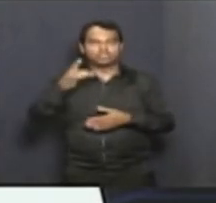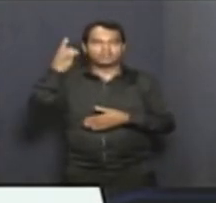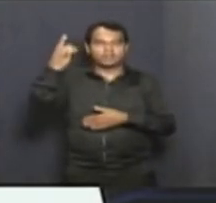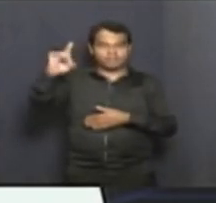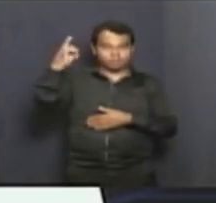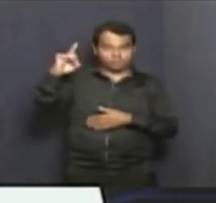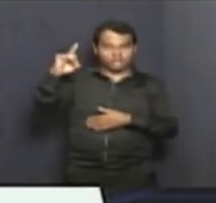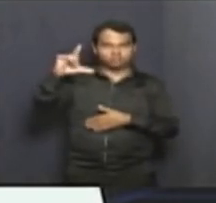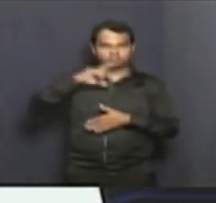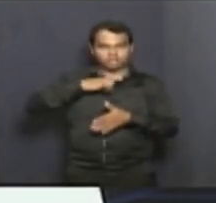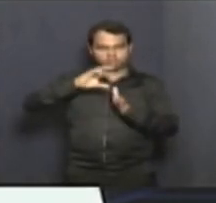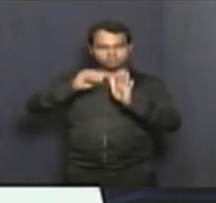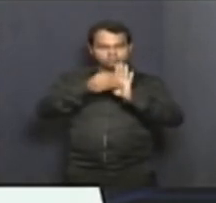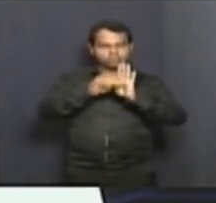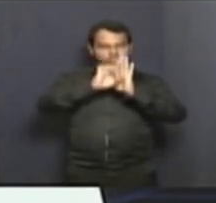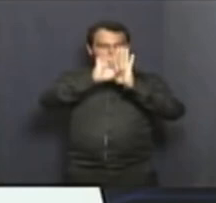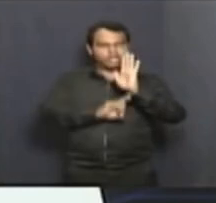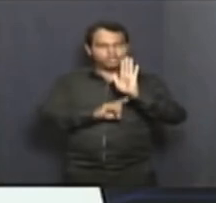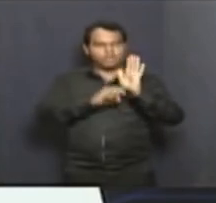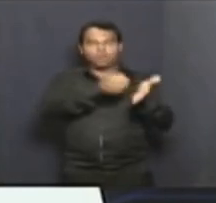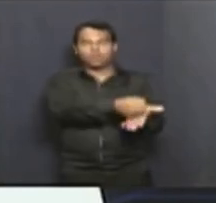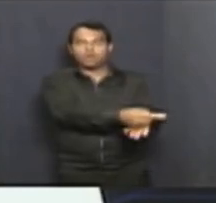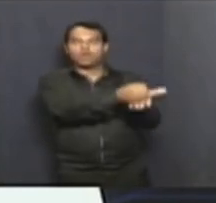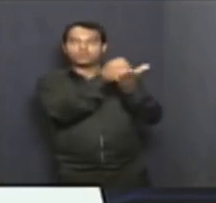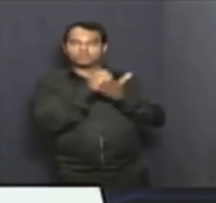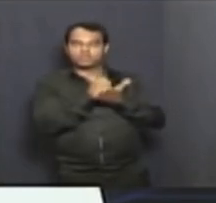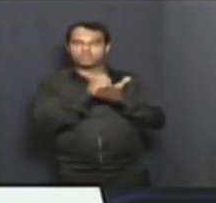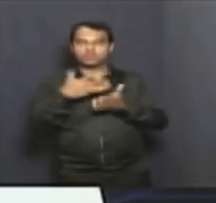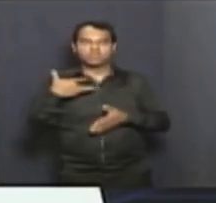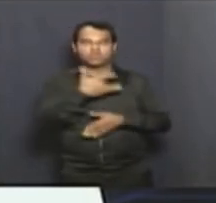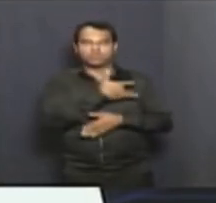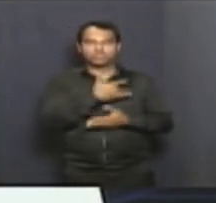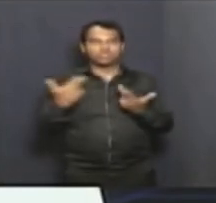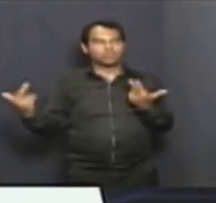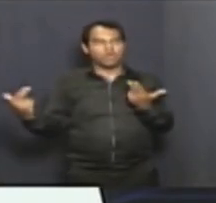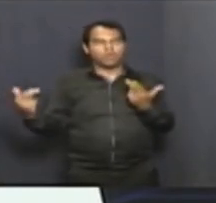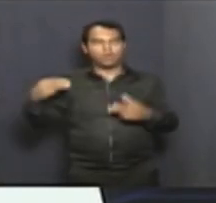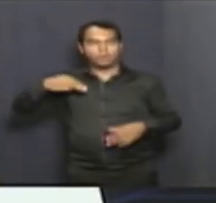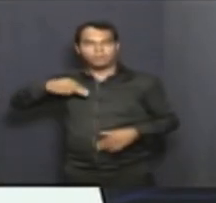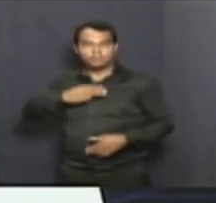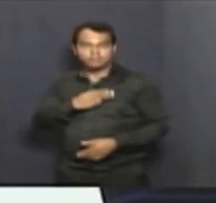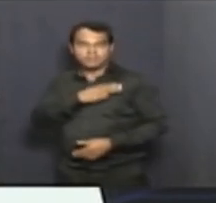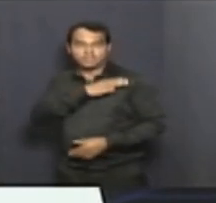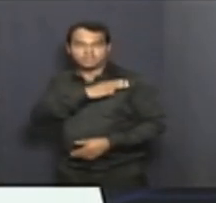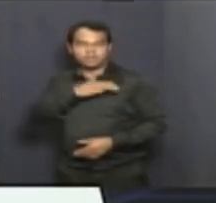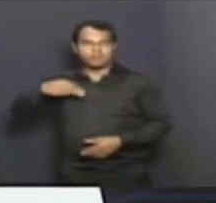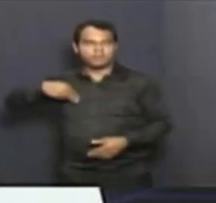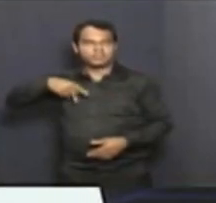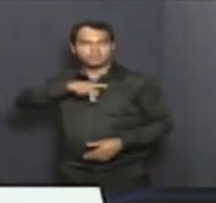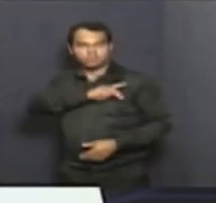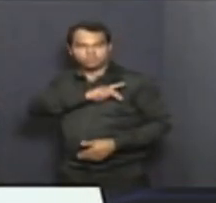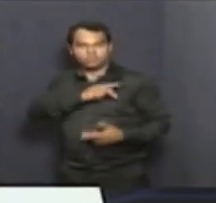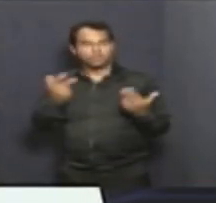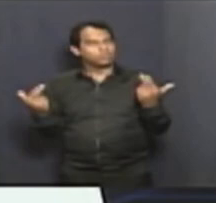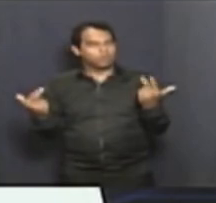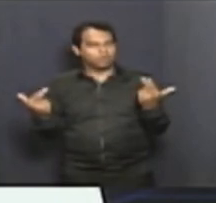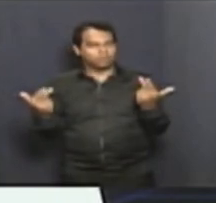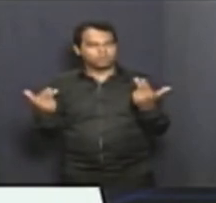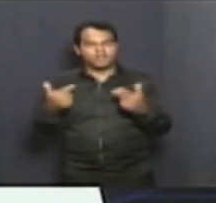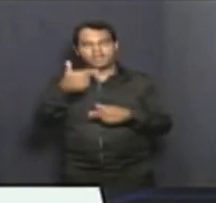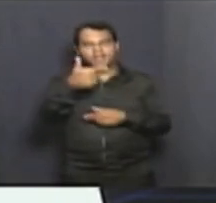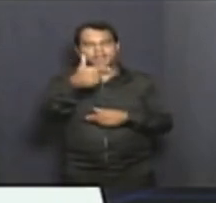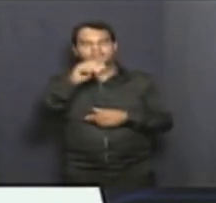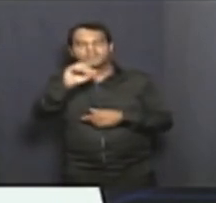da do auxílio saúde ao mesmo que pratica o ministério público e as outras instituições que é até 20%